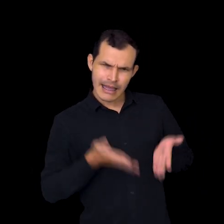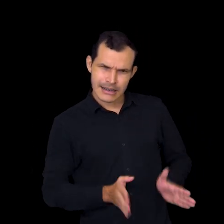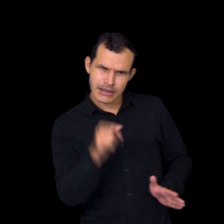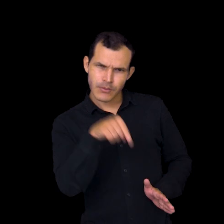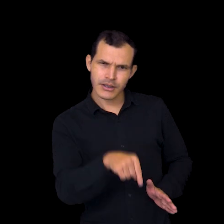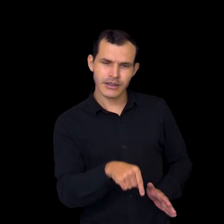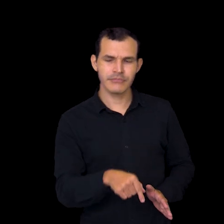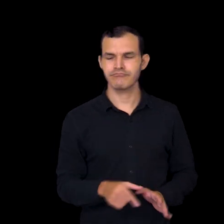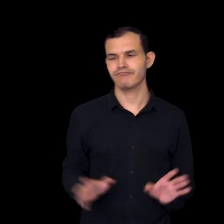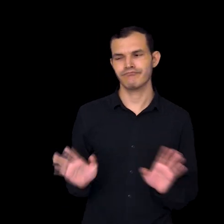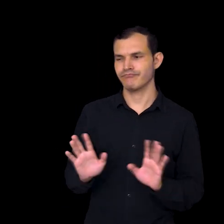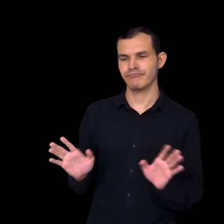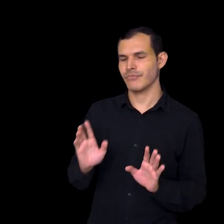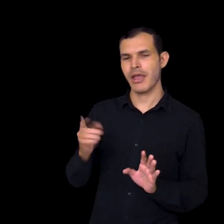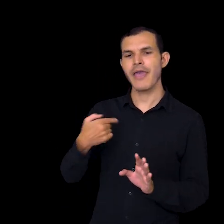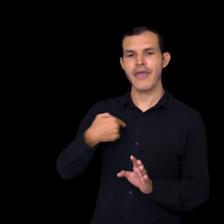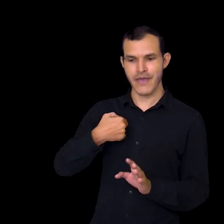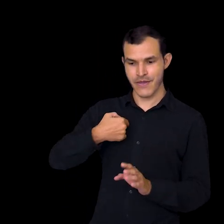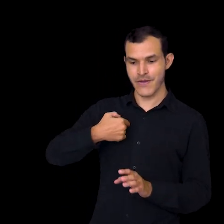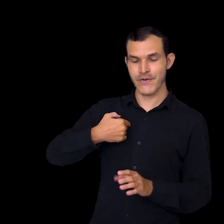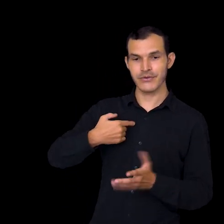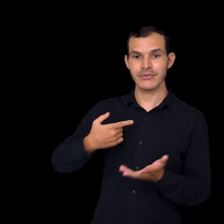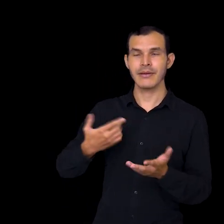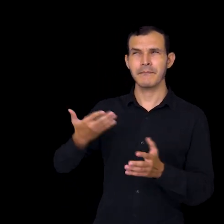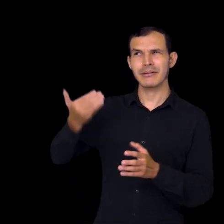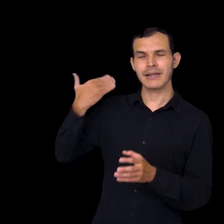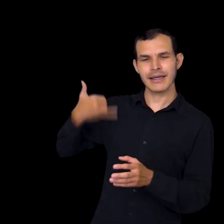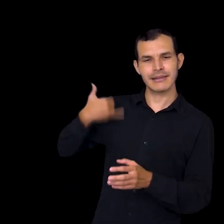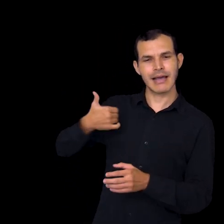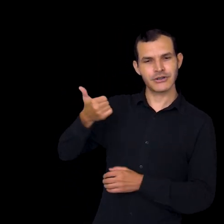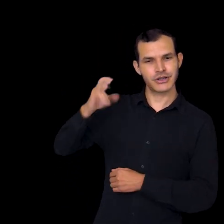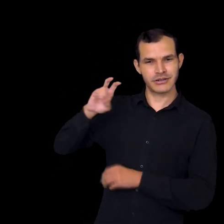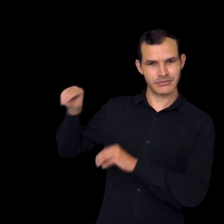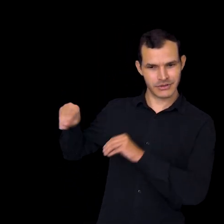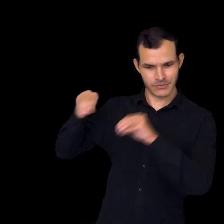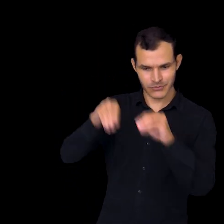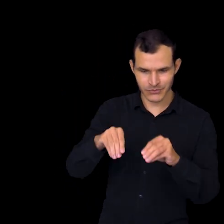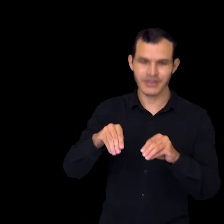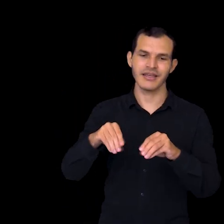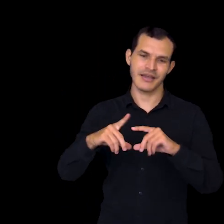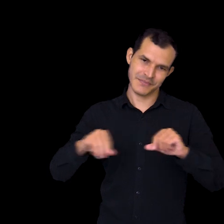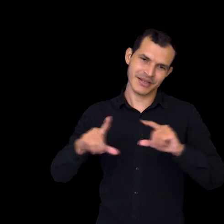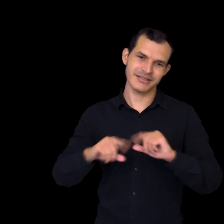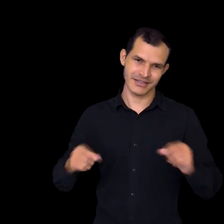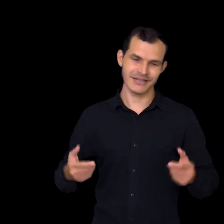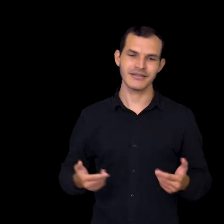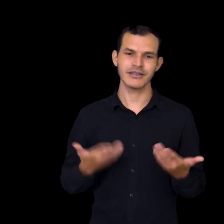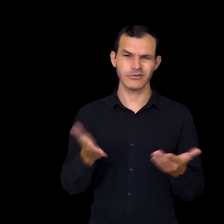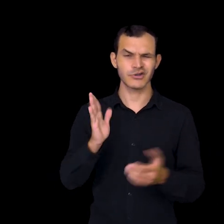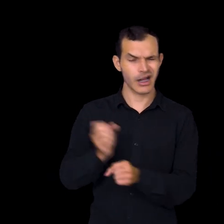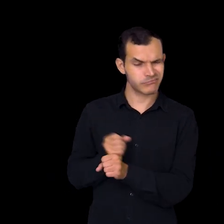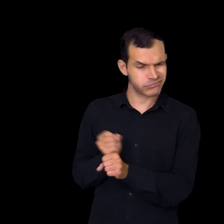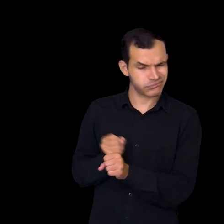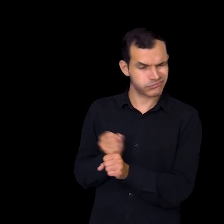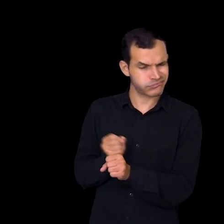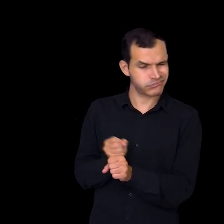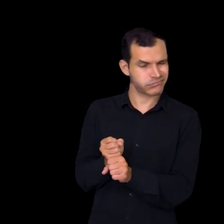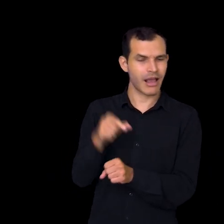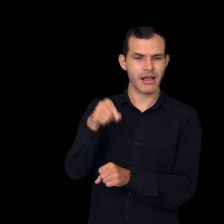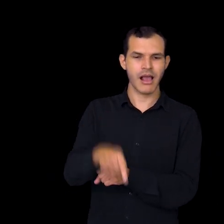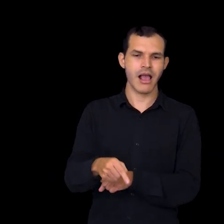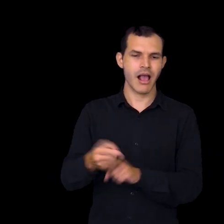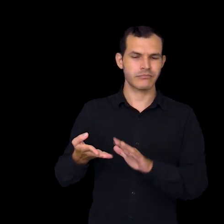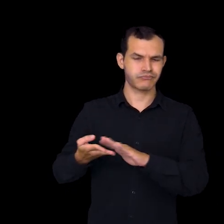Não. Me tornei brasiliense depois de ter chegado aqui com 15 anos e já está aqui há tanto